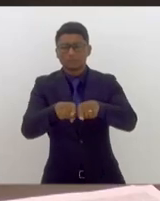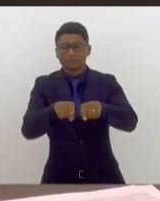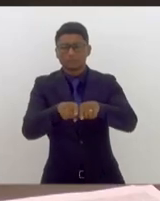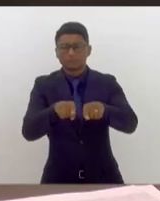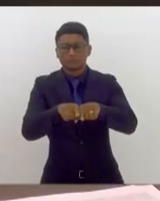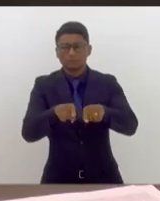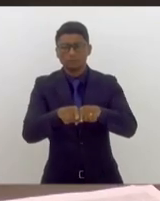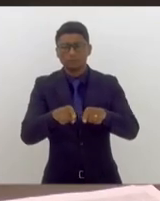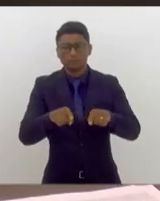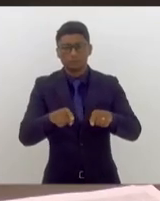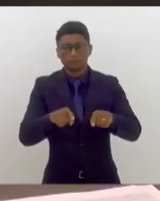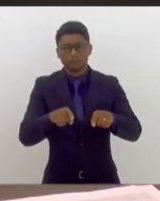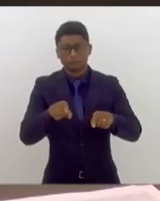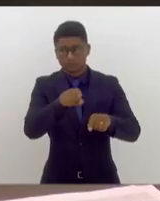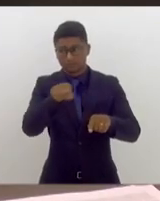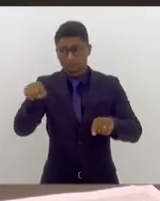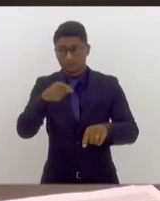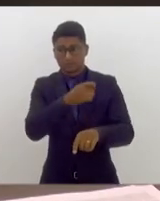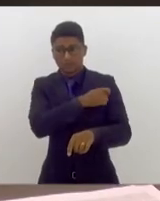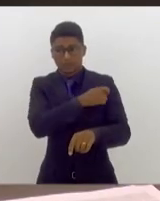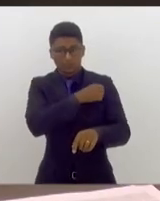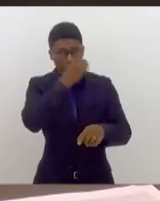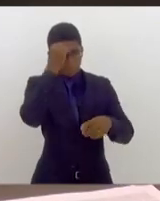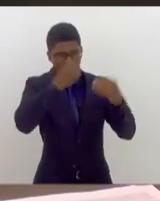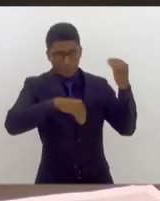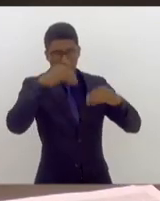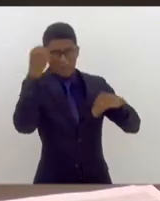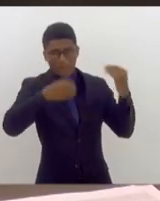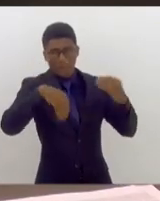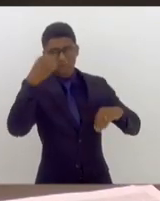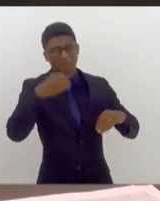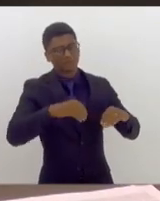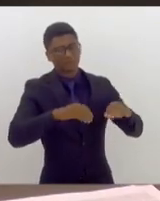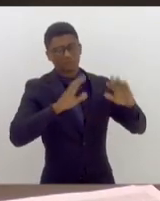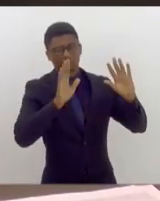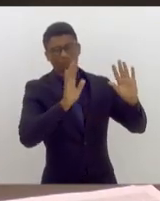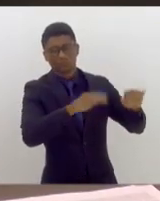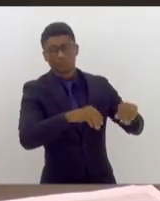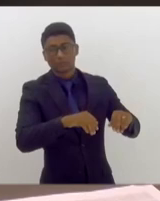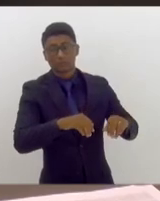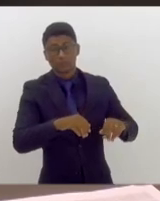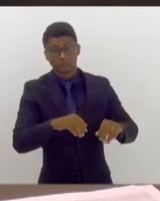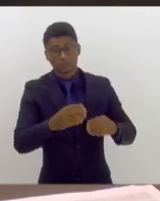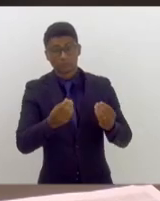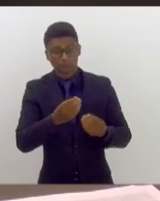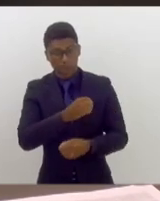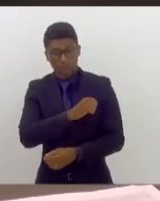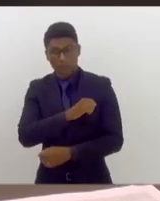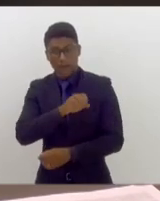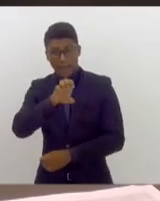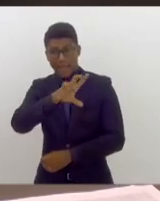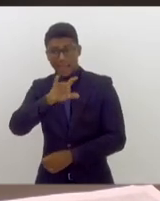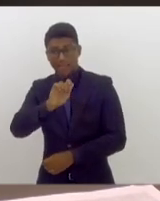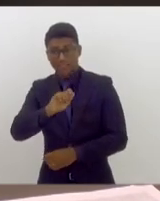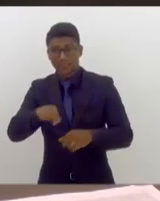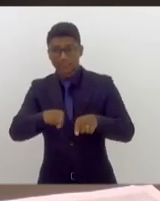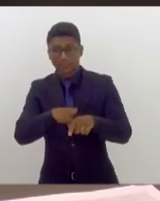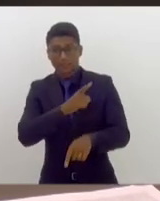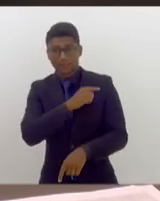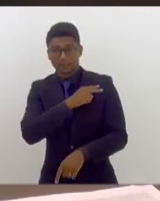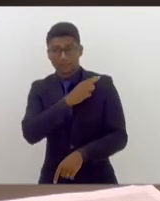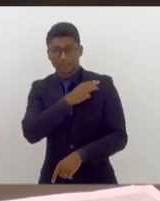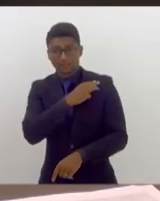tanto no ensino da nova educação de jovens e adultos como no ensino médio regular, a professora